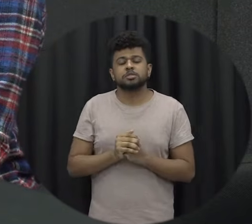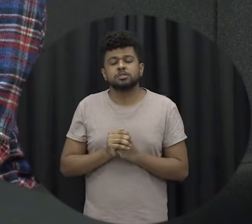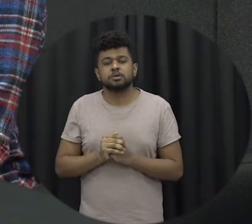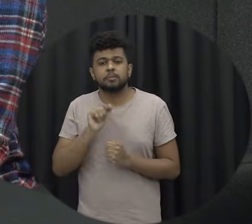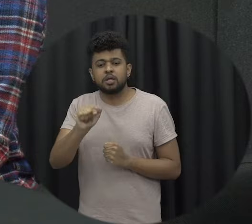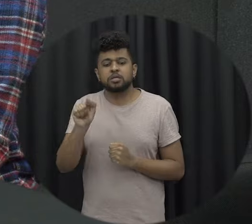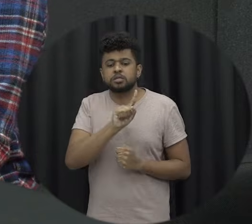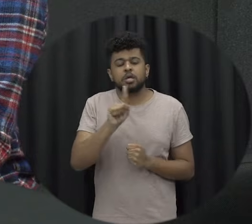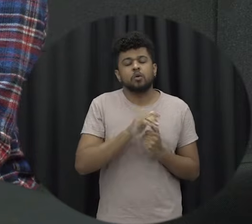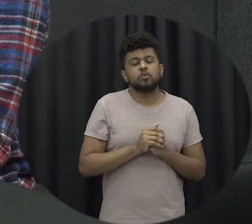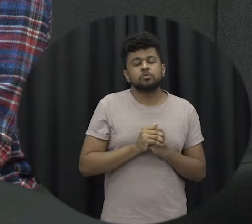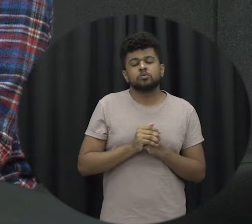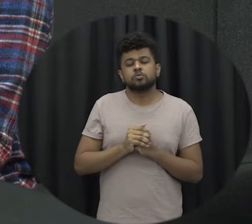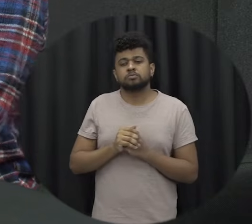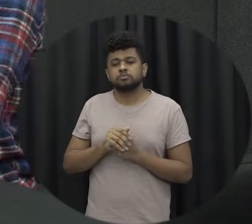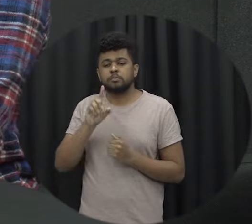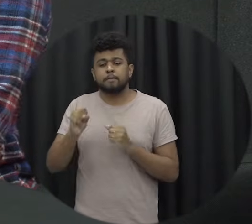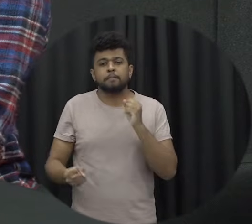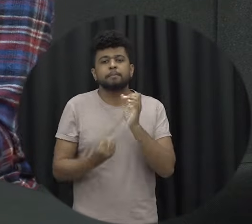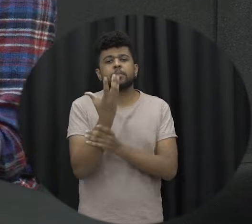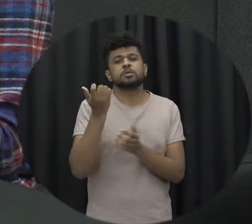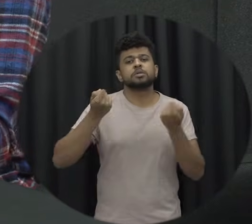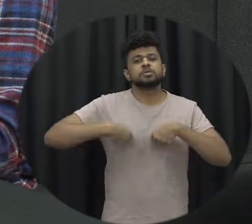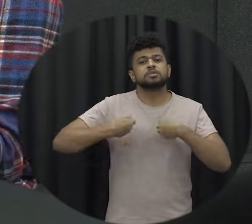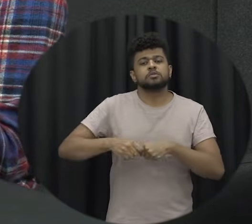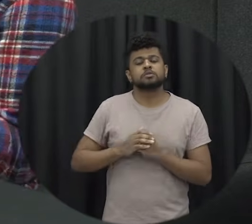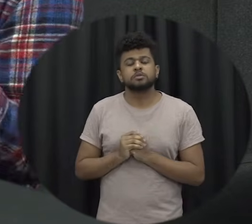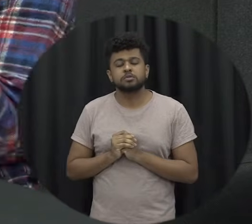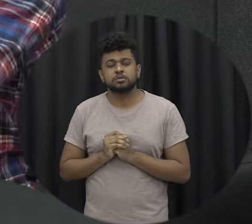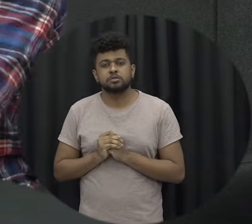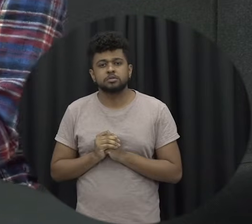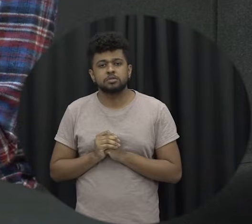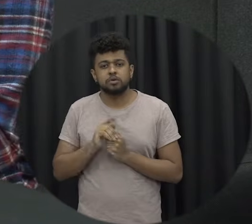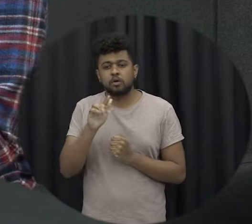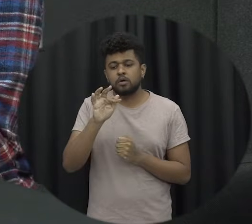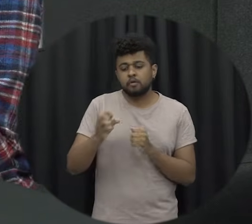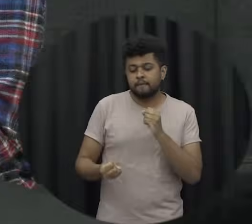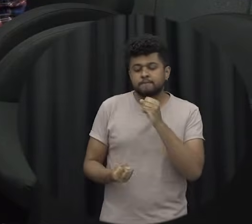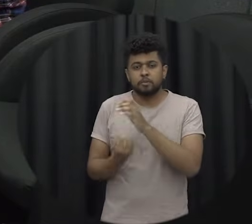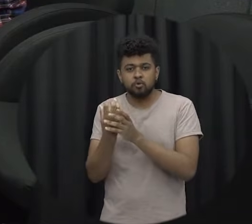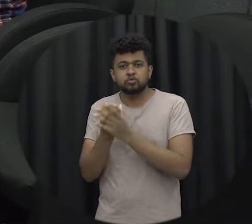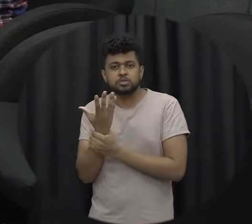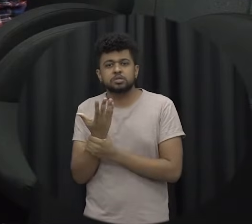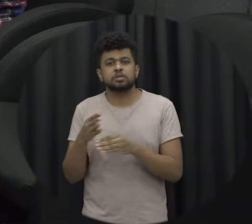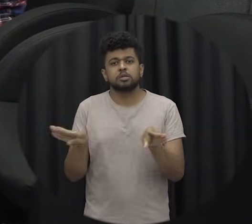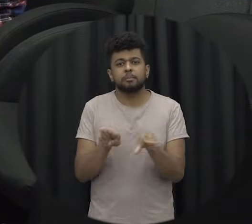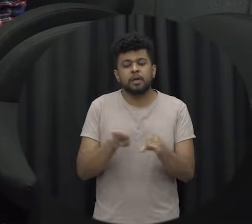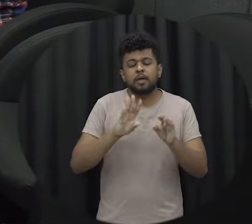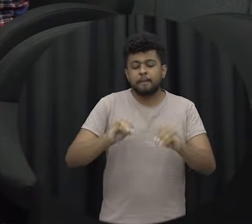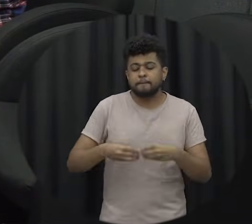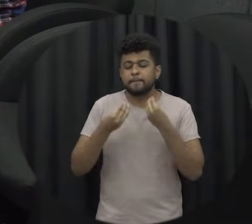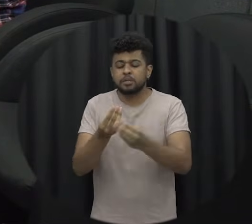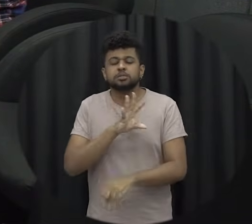uma necessidade produzir, inclusive, e passar esse conhecimento de outra forma que não